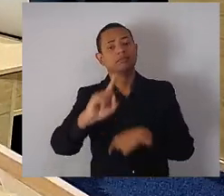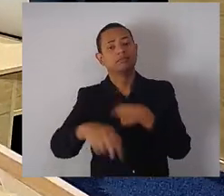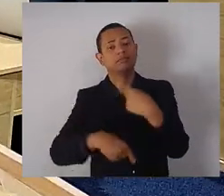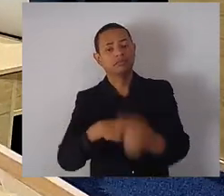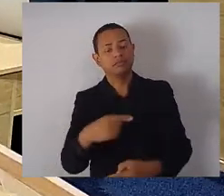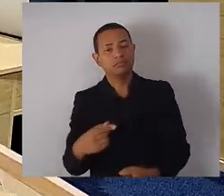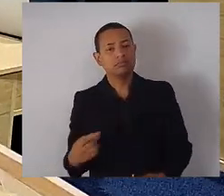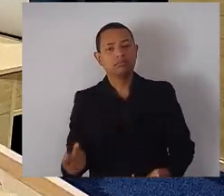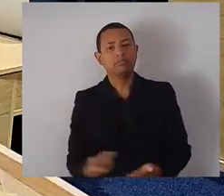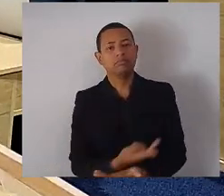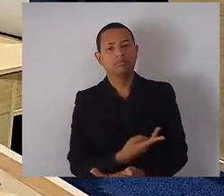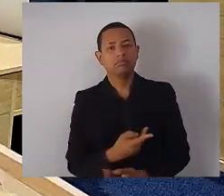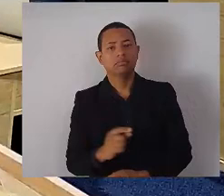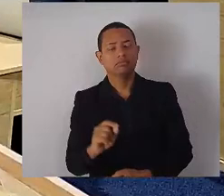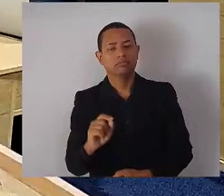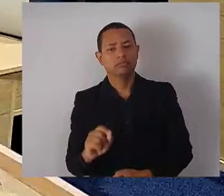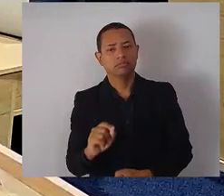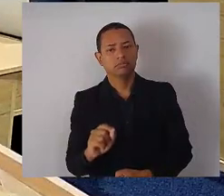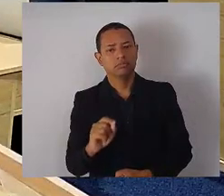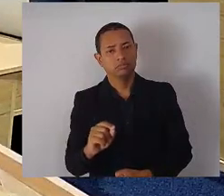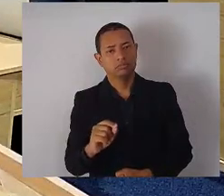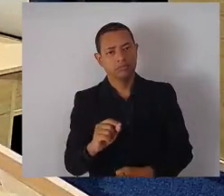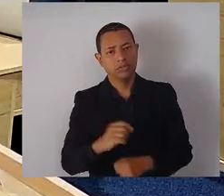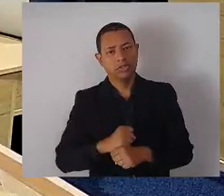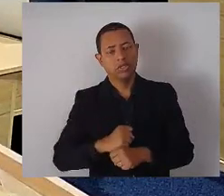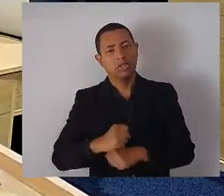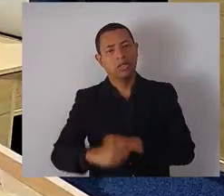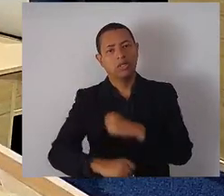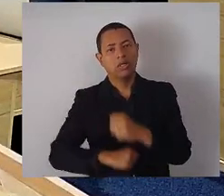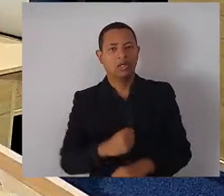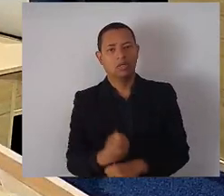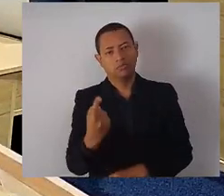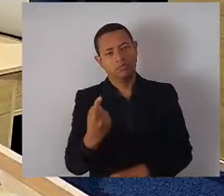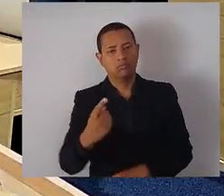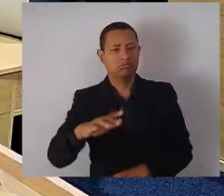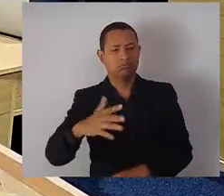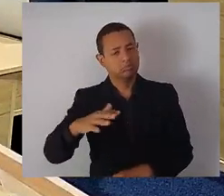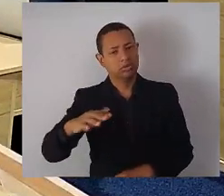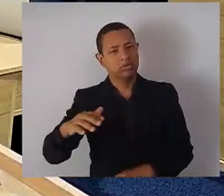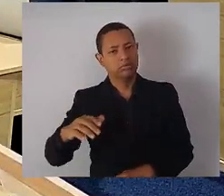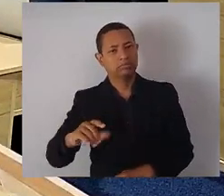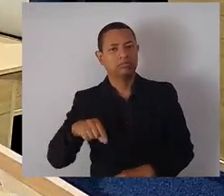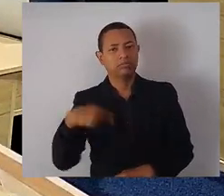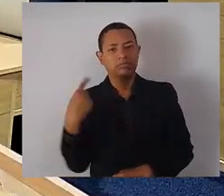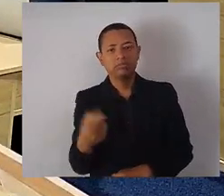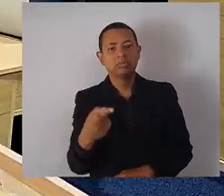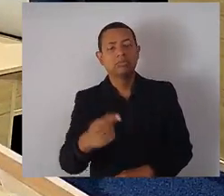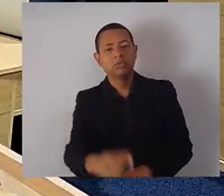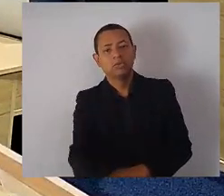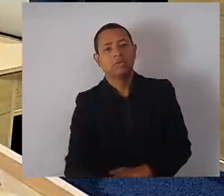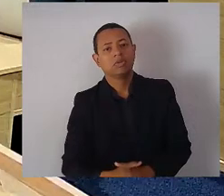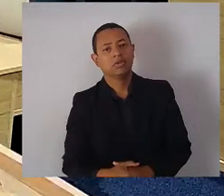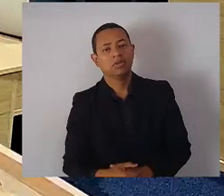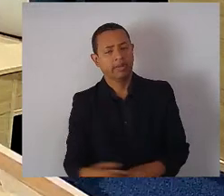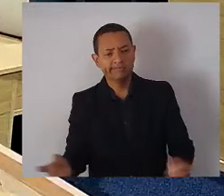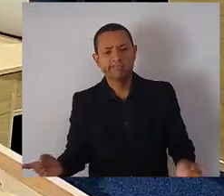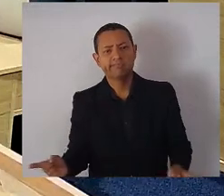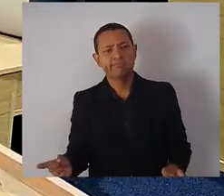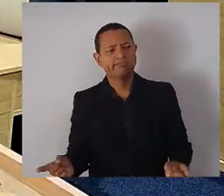posteriormente, e aí um ano depois aproximadamente, é um fato contraditório?